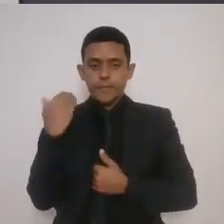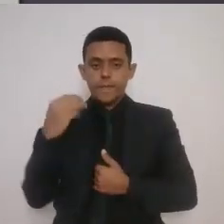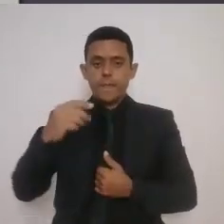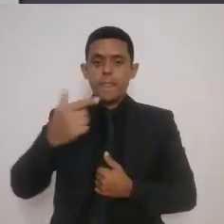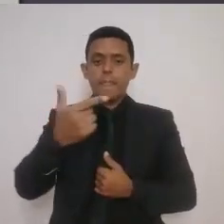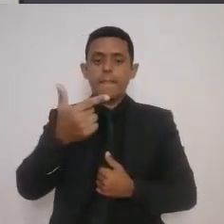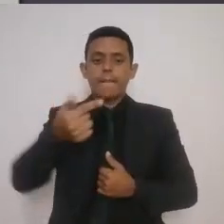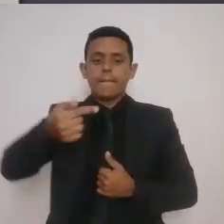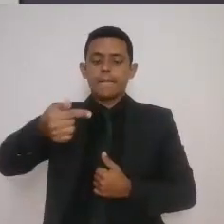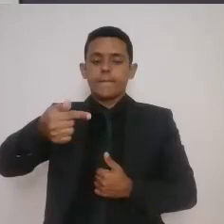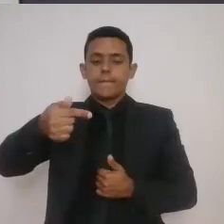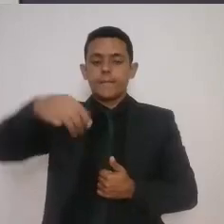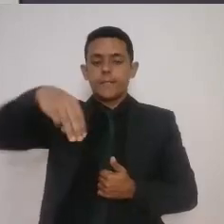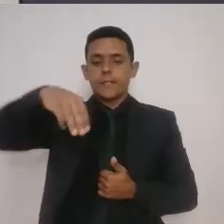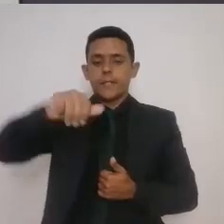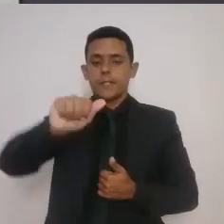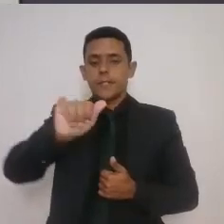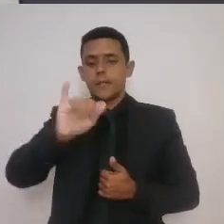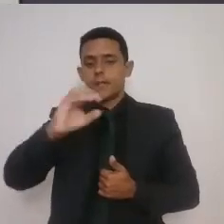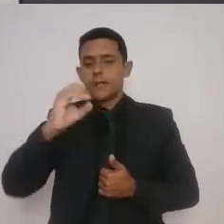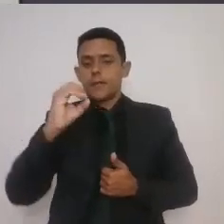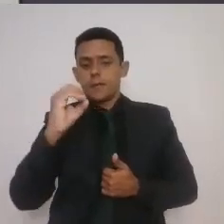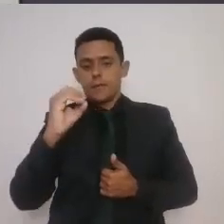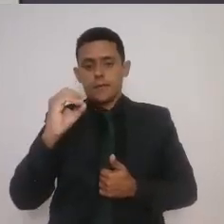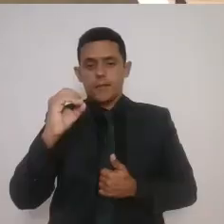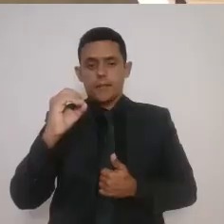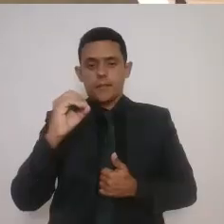27 de maio. Por isso, com todas as vênias, eu mantenho o voto.